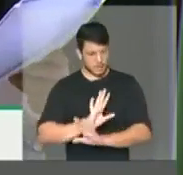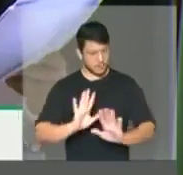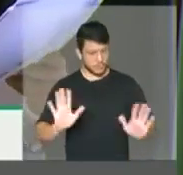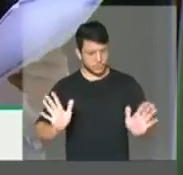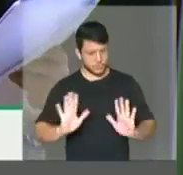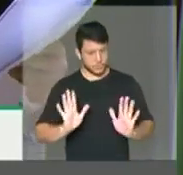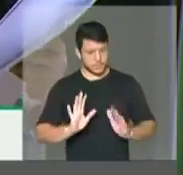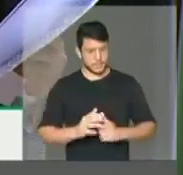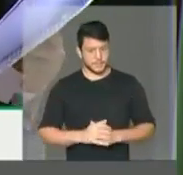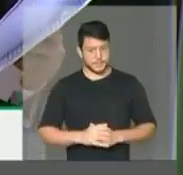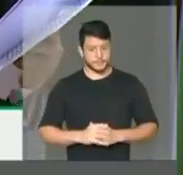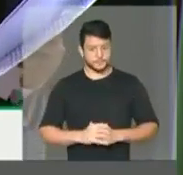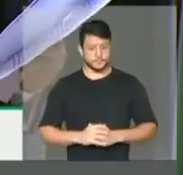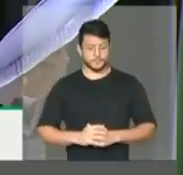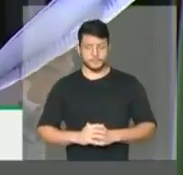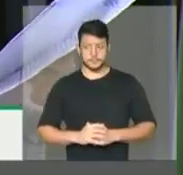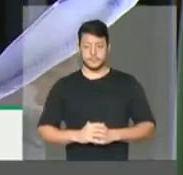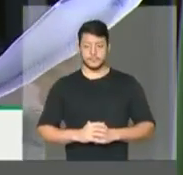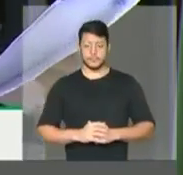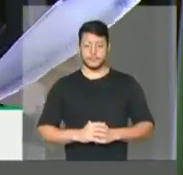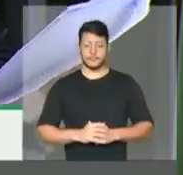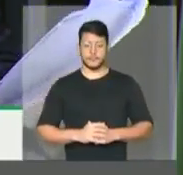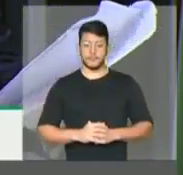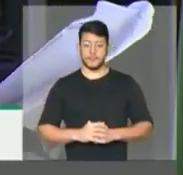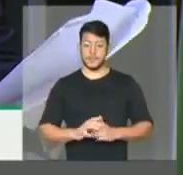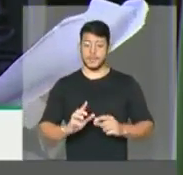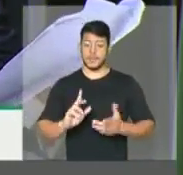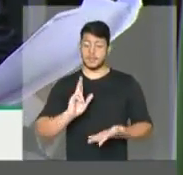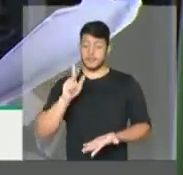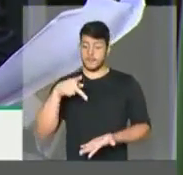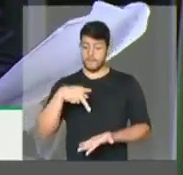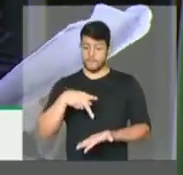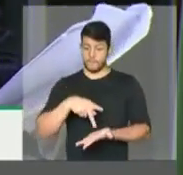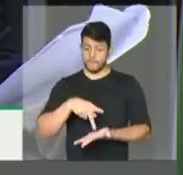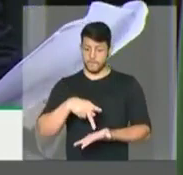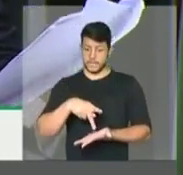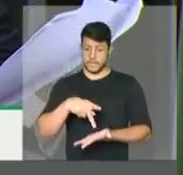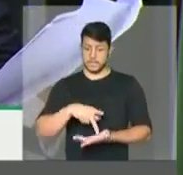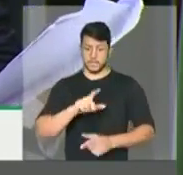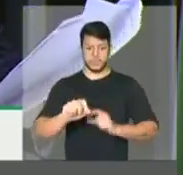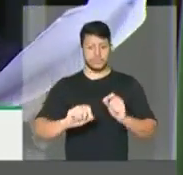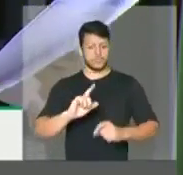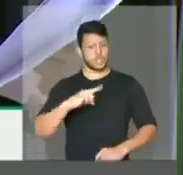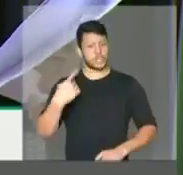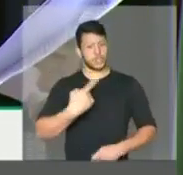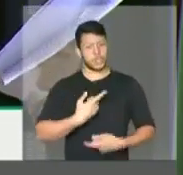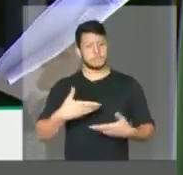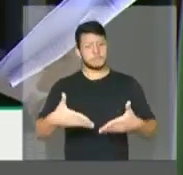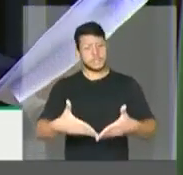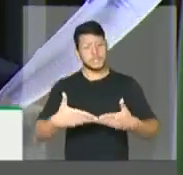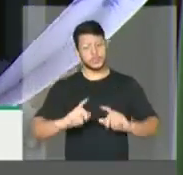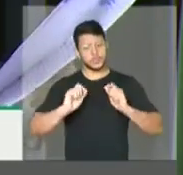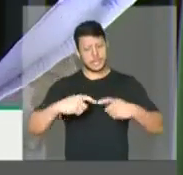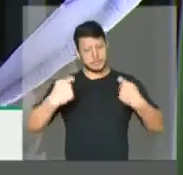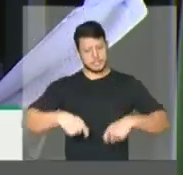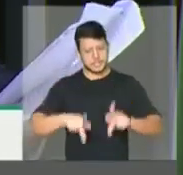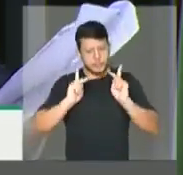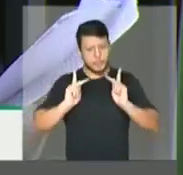da representação popular. O que se pede, o que se postula é postura,